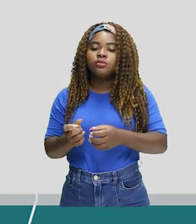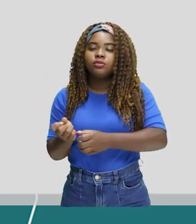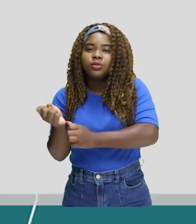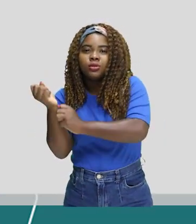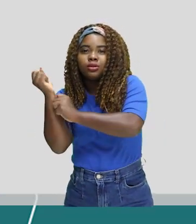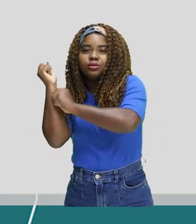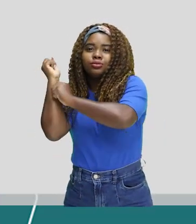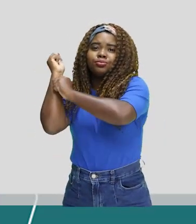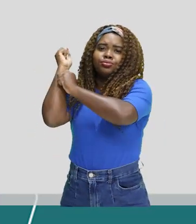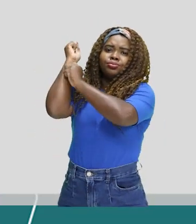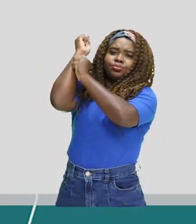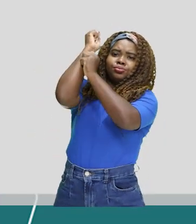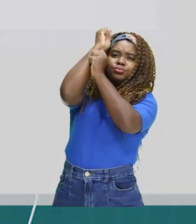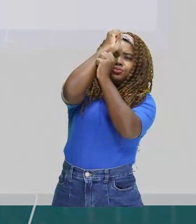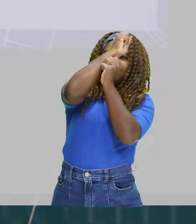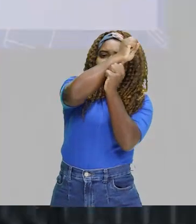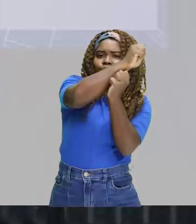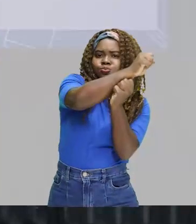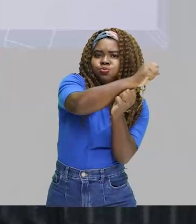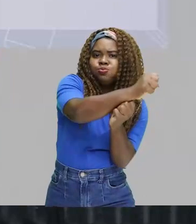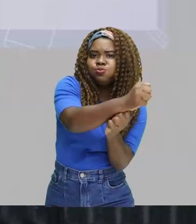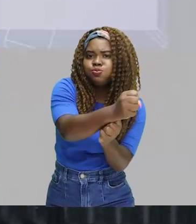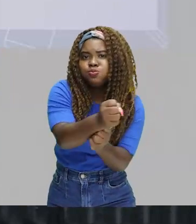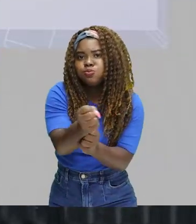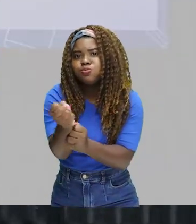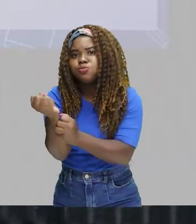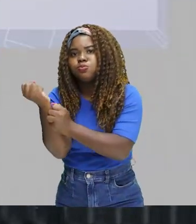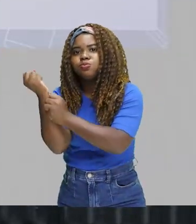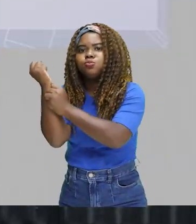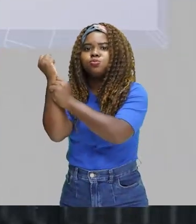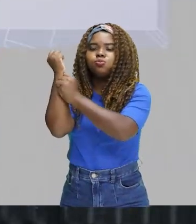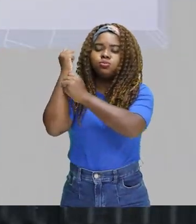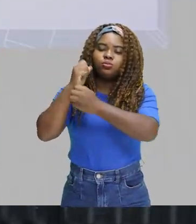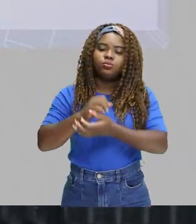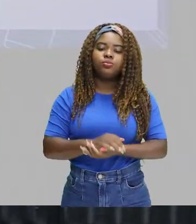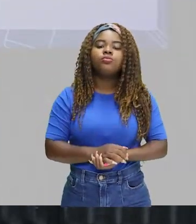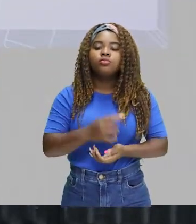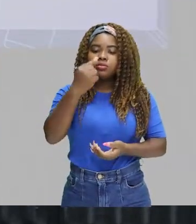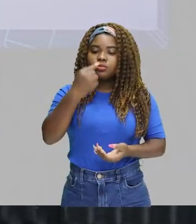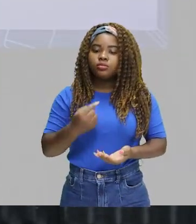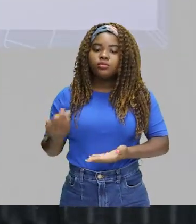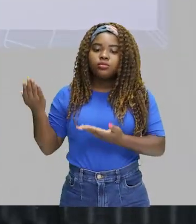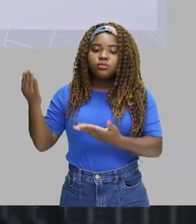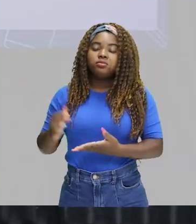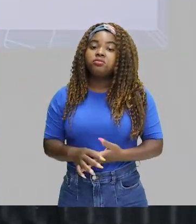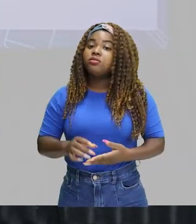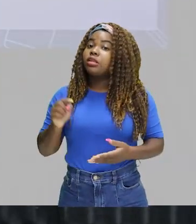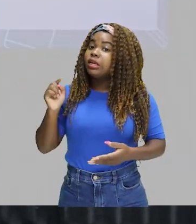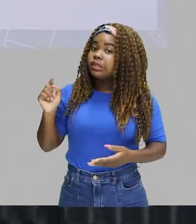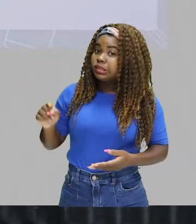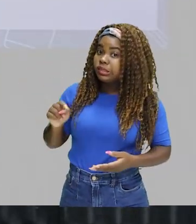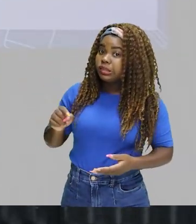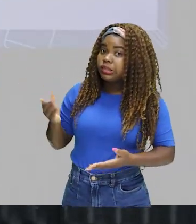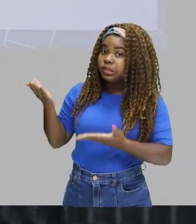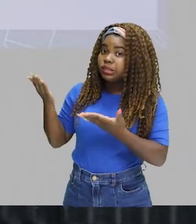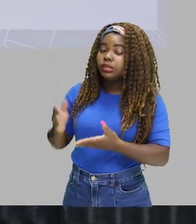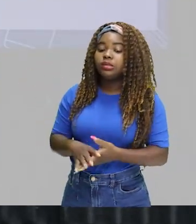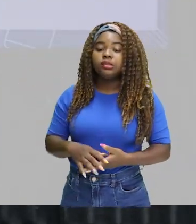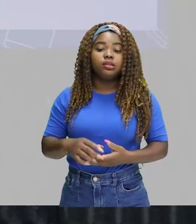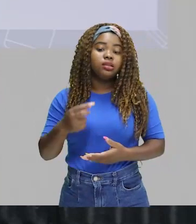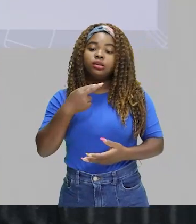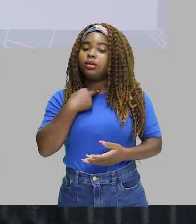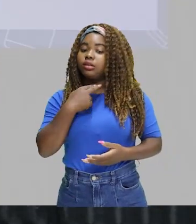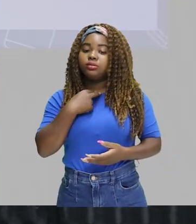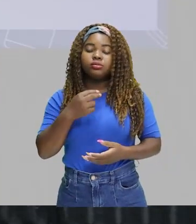de rotação do tronco com os braços em extensão total. Aqui ele não vai realizar as rotações sobre o seu